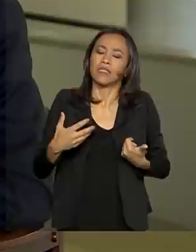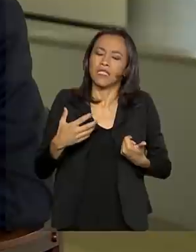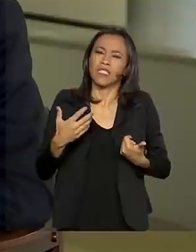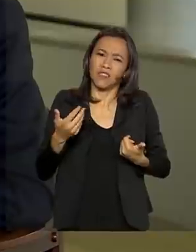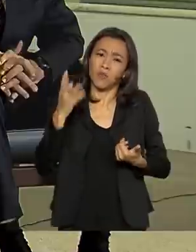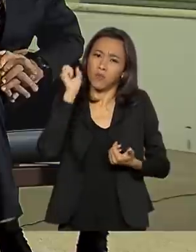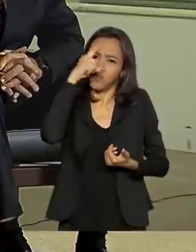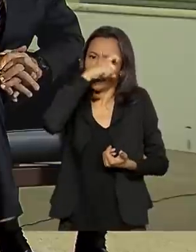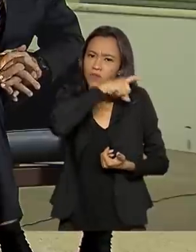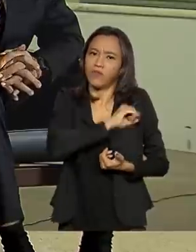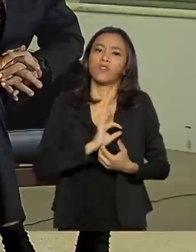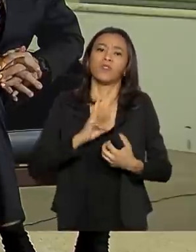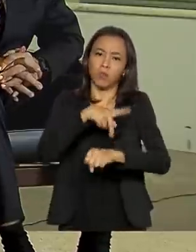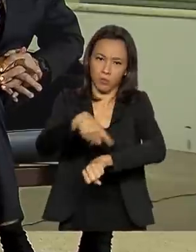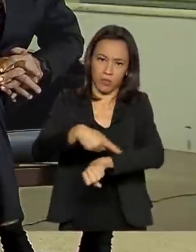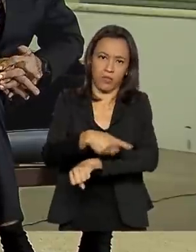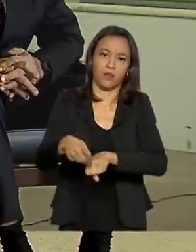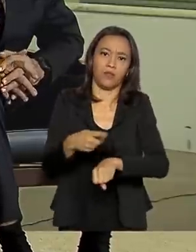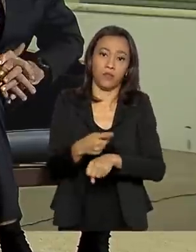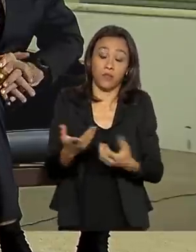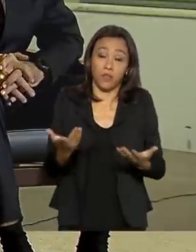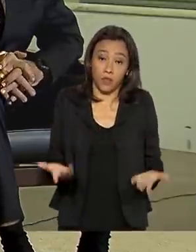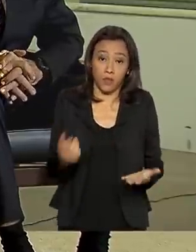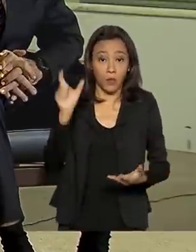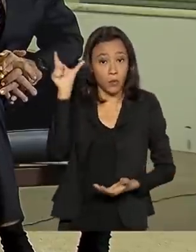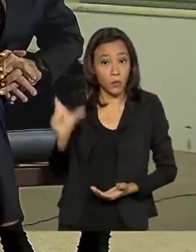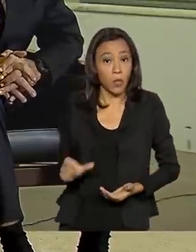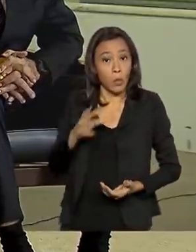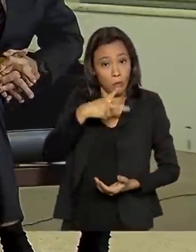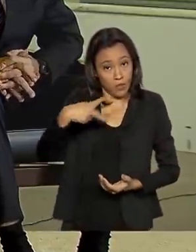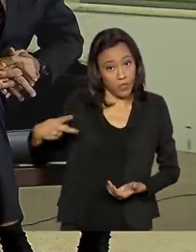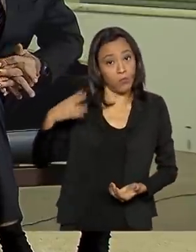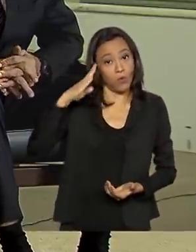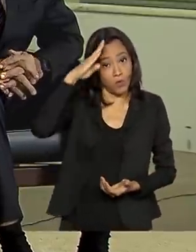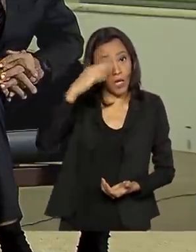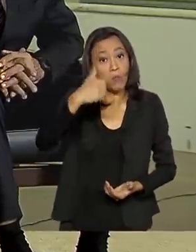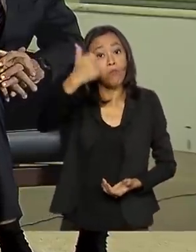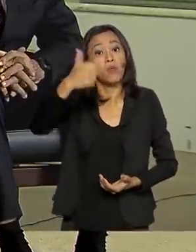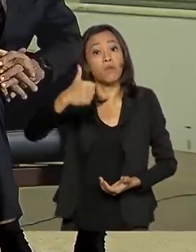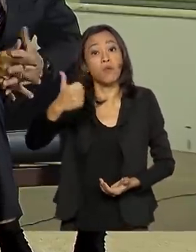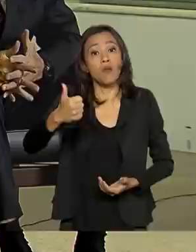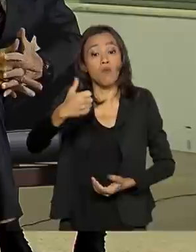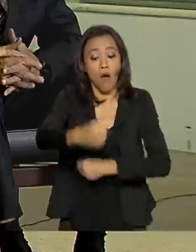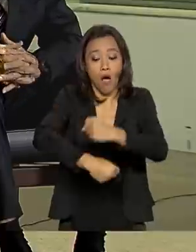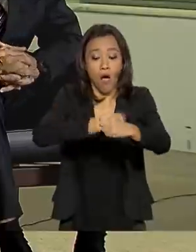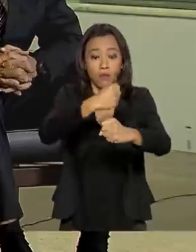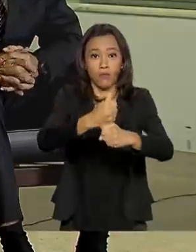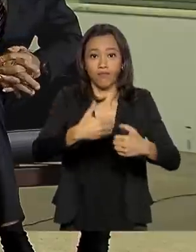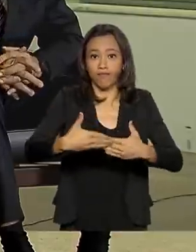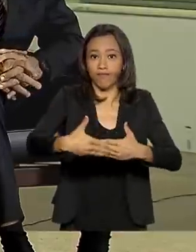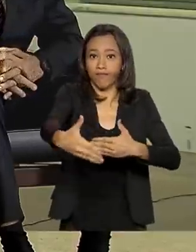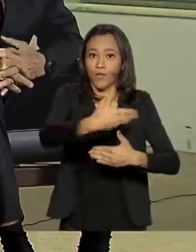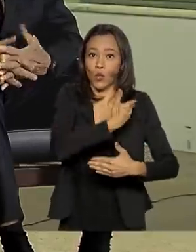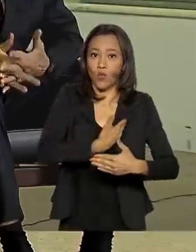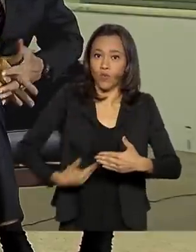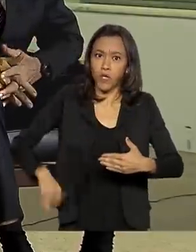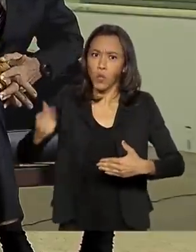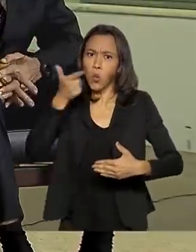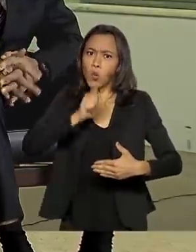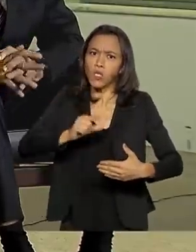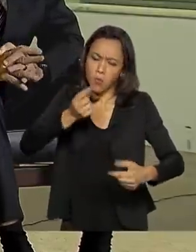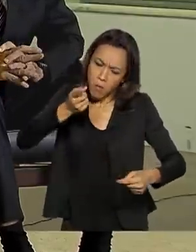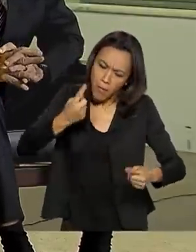muito difícil, e o presidente Jair Bolsonaro, nesse primeiro ano de governo, tinha conseguido dar um salto